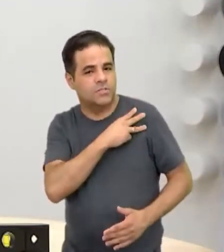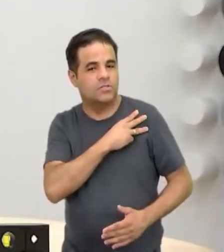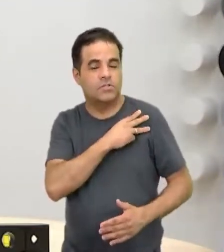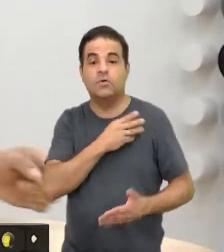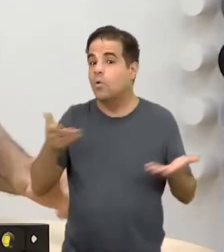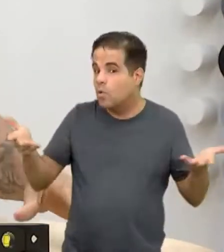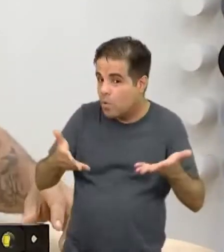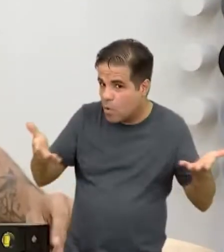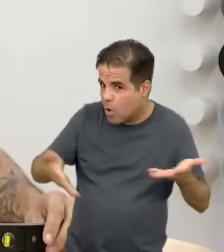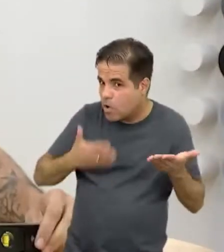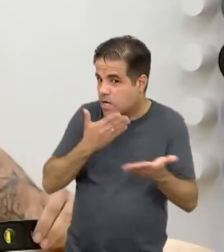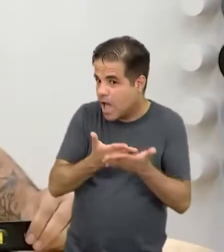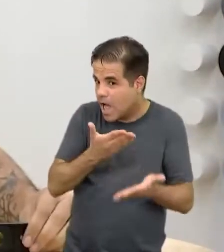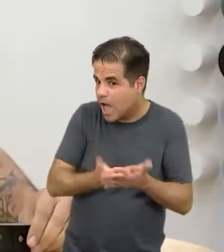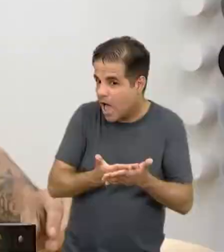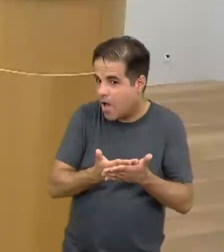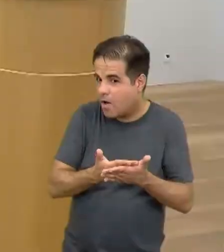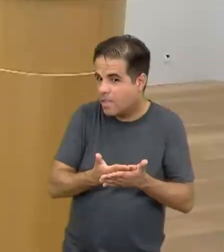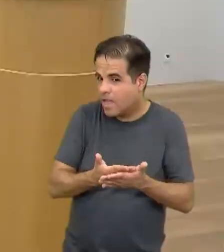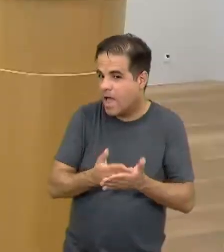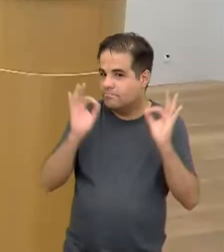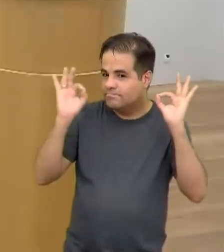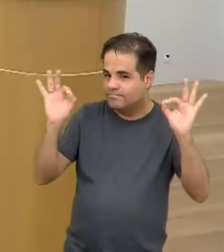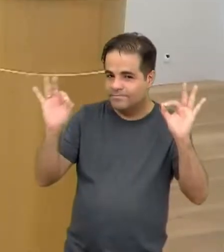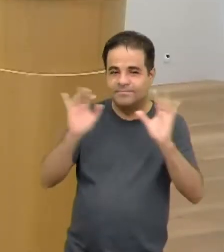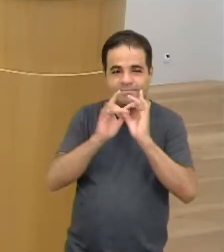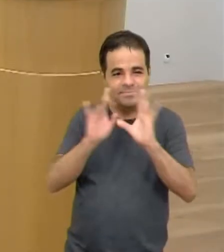médio. Hoje a aula tá nivelada, ó.